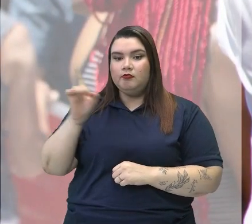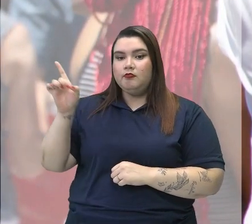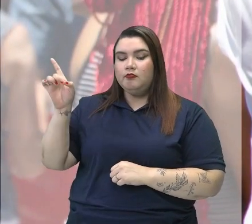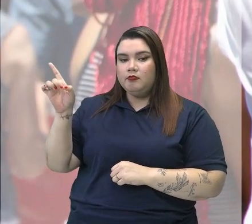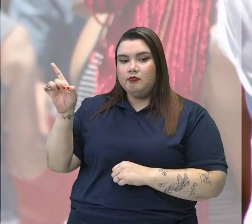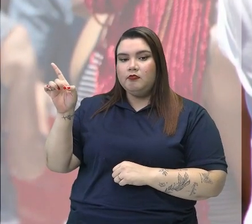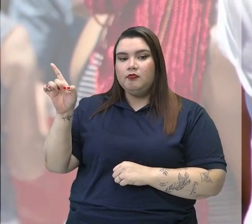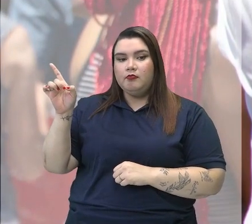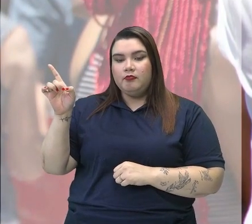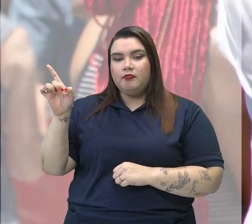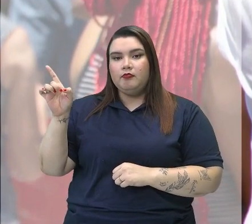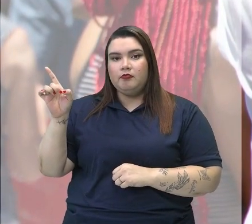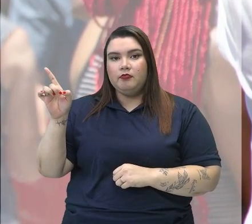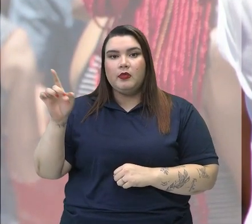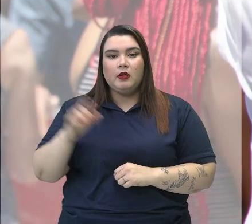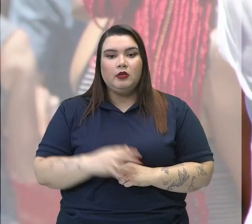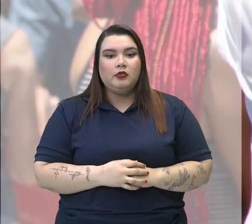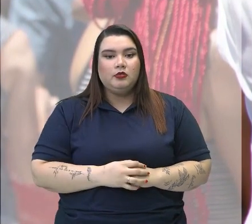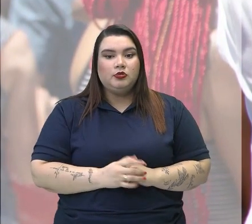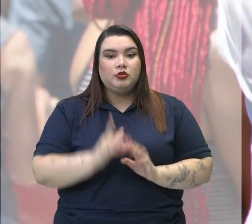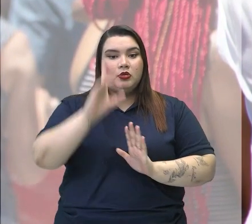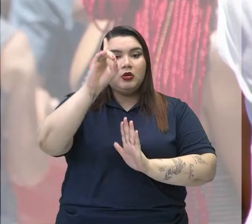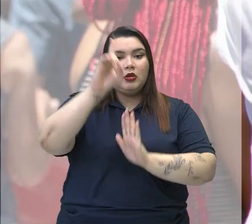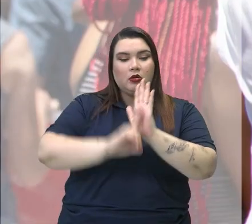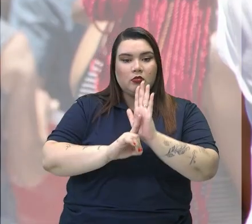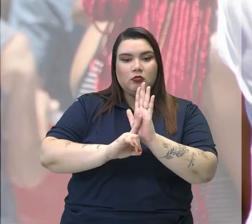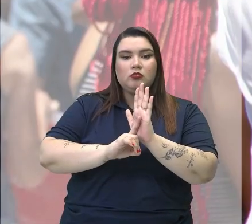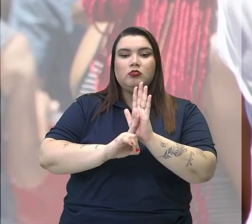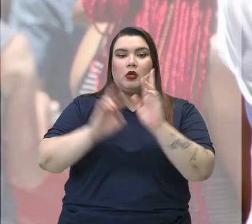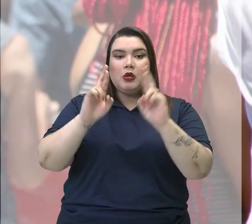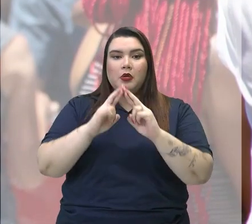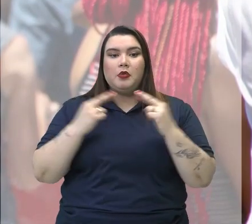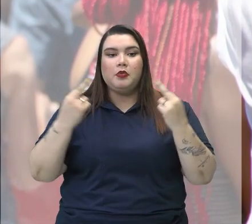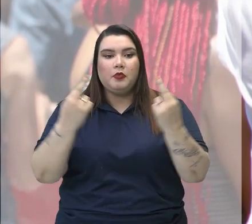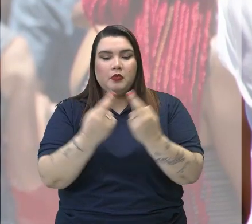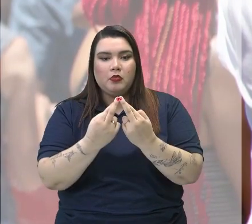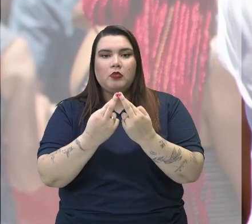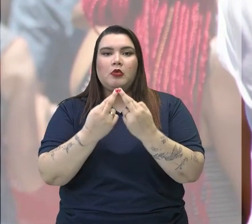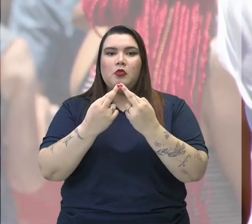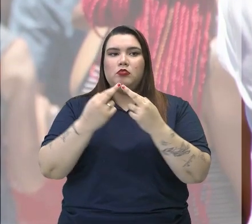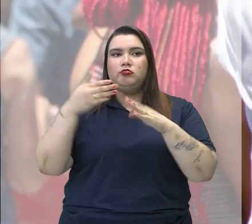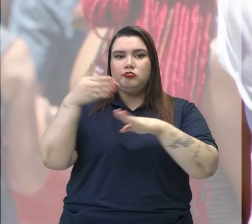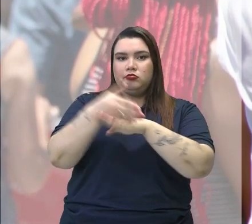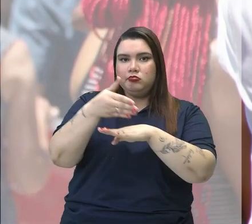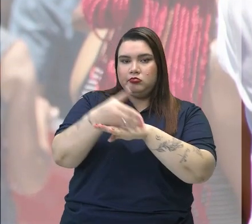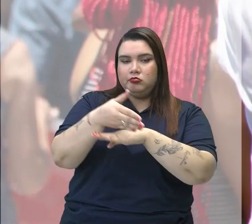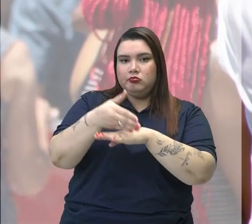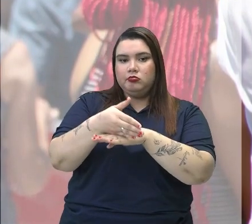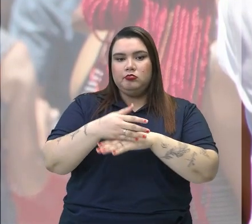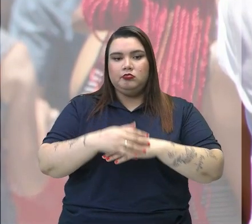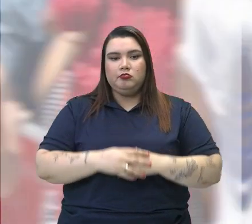Right to peaceful assembly. Direito à reunião pacífica.